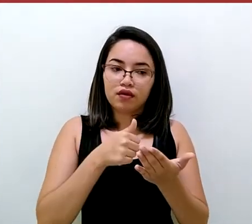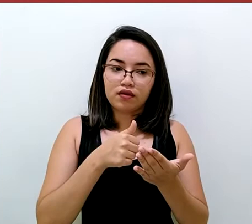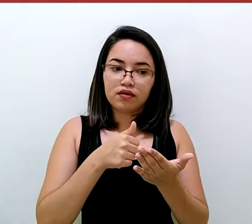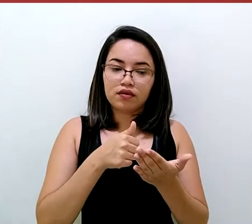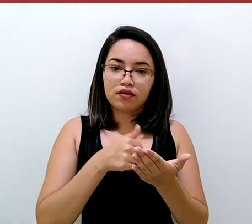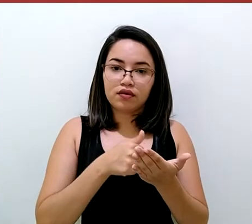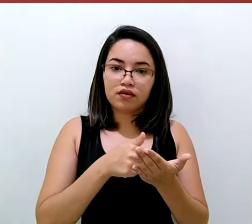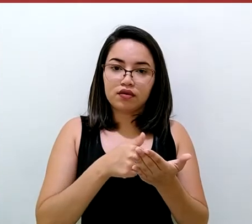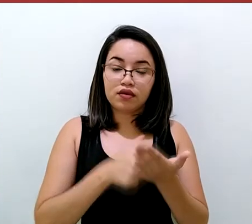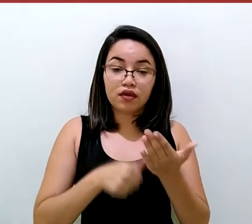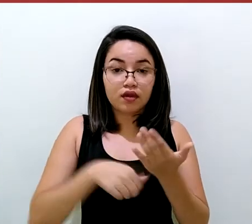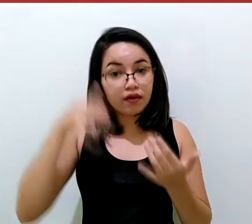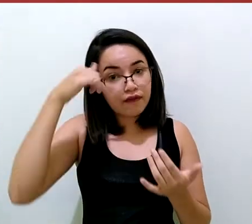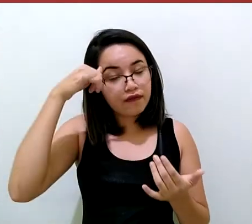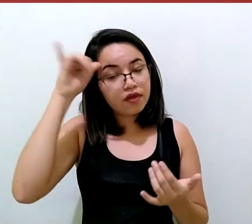tenta